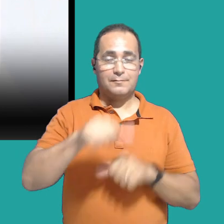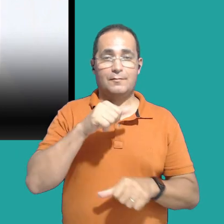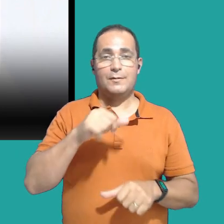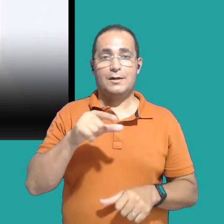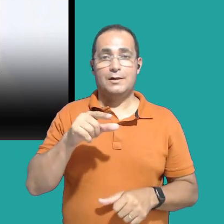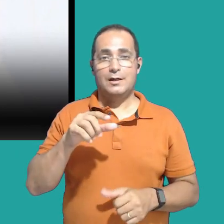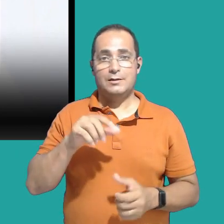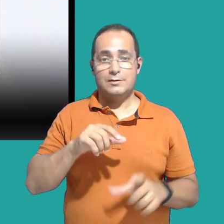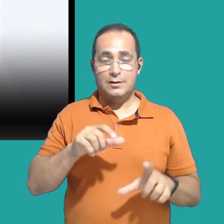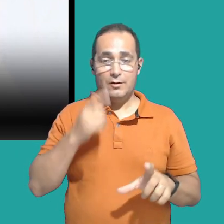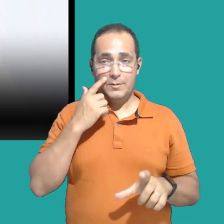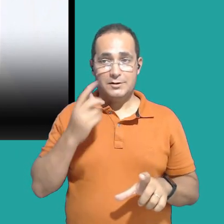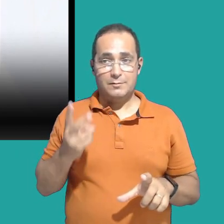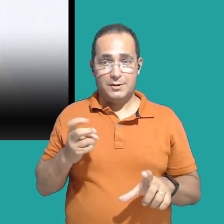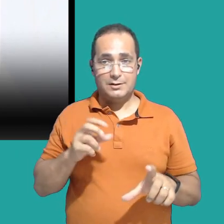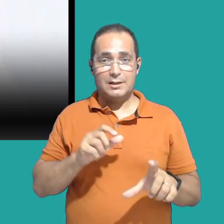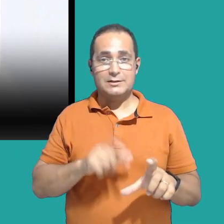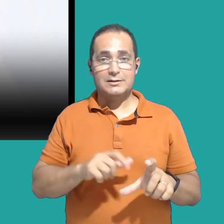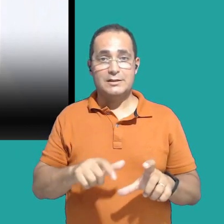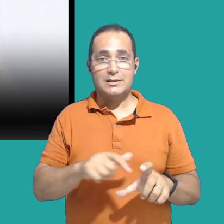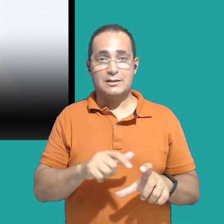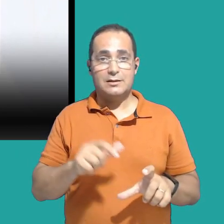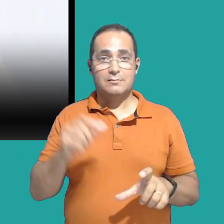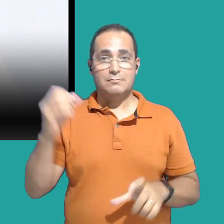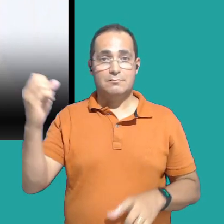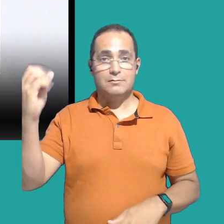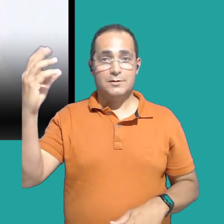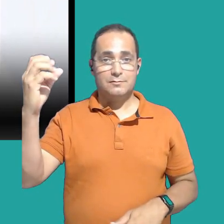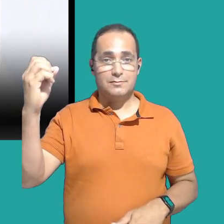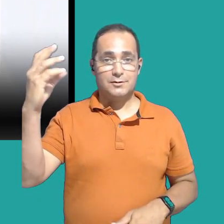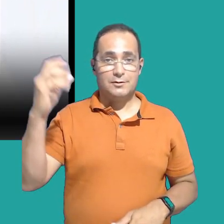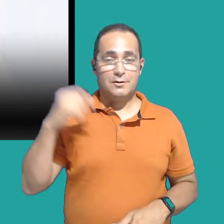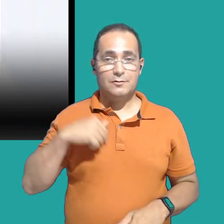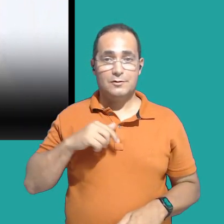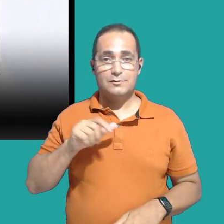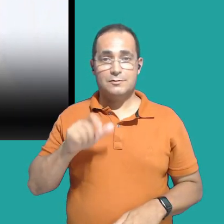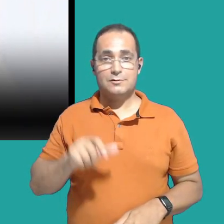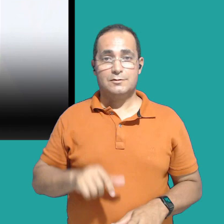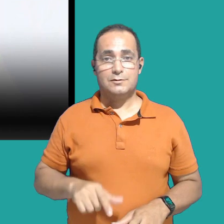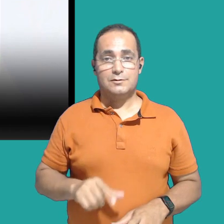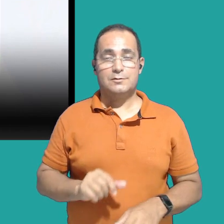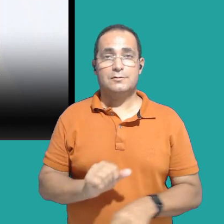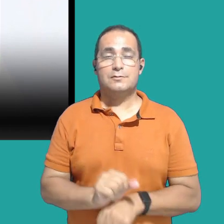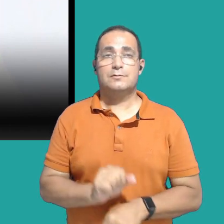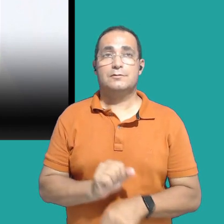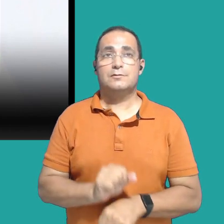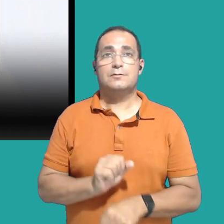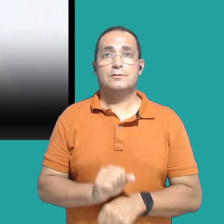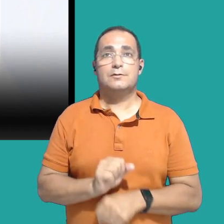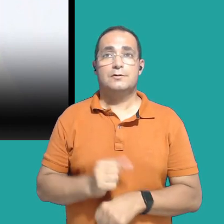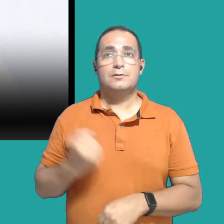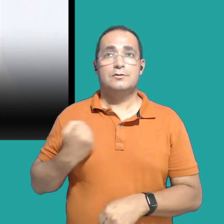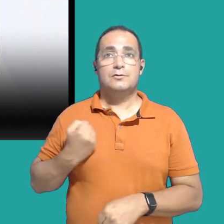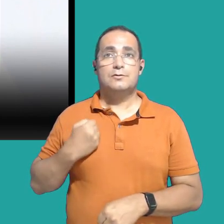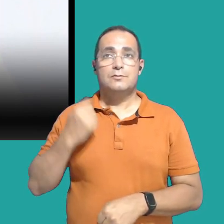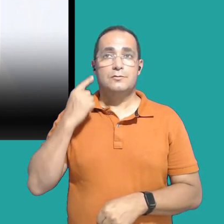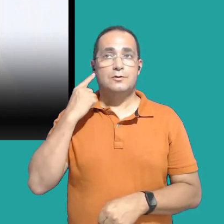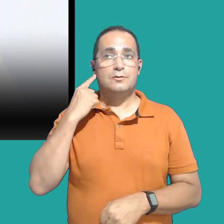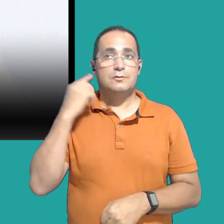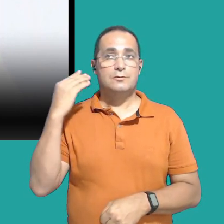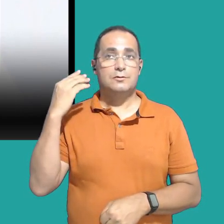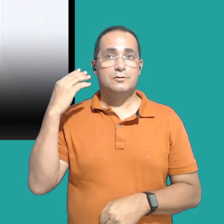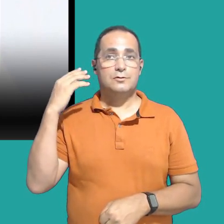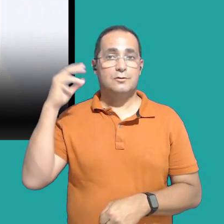tenha acessibilidade ali nas senhas. Eu vi que alguns lugares já tem, mas outros não tem. Quando você chega lá no atendimento, você